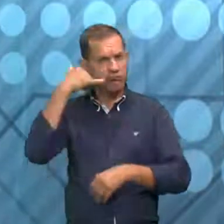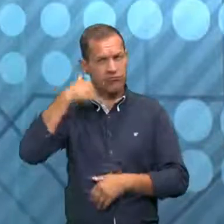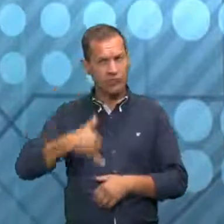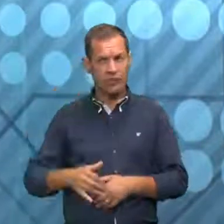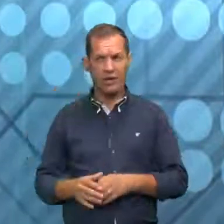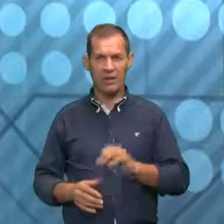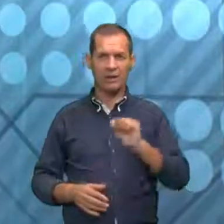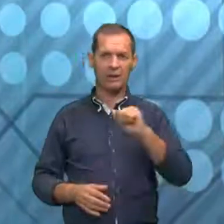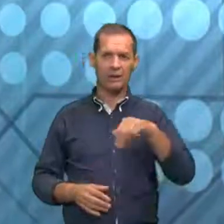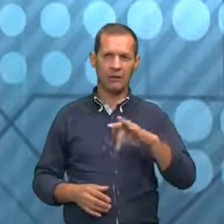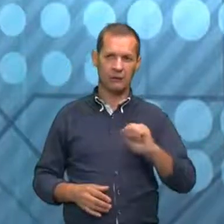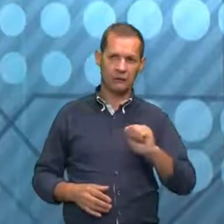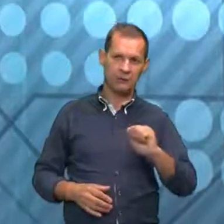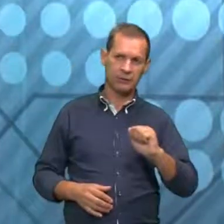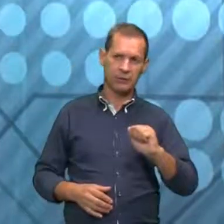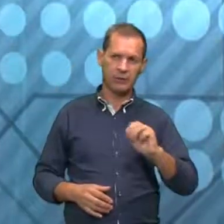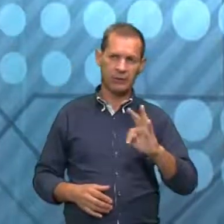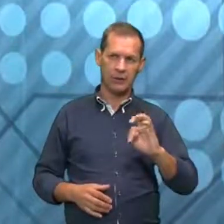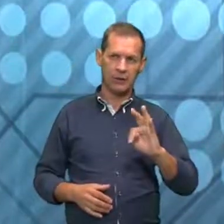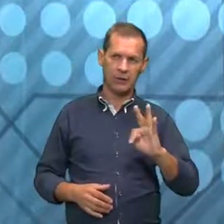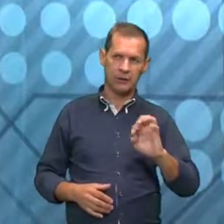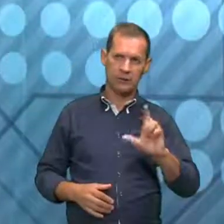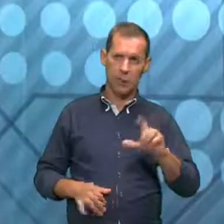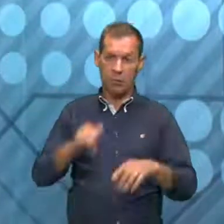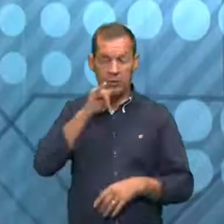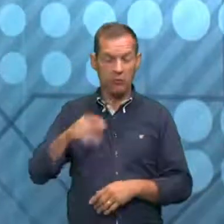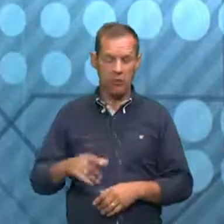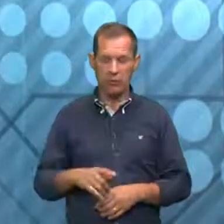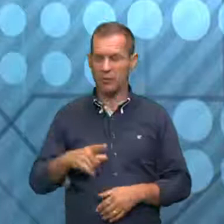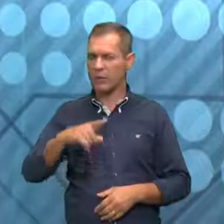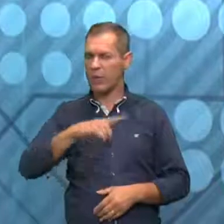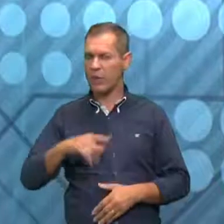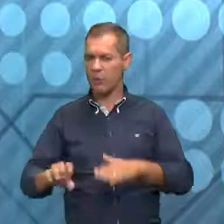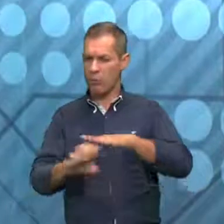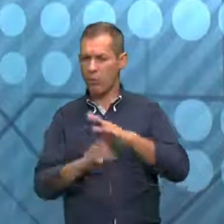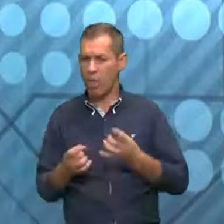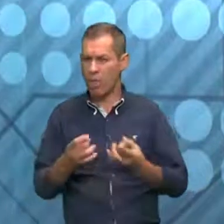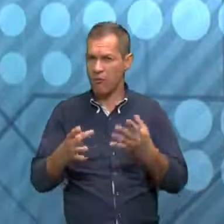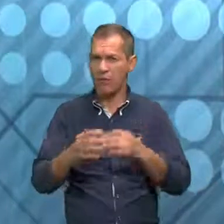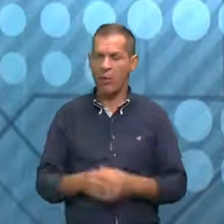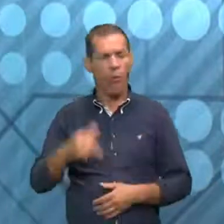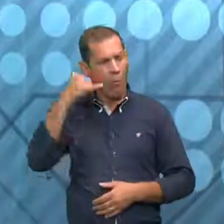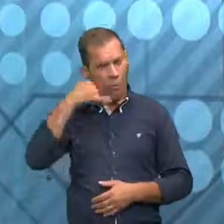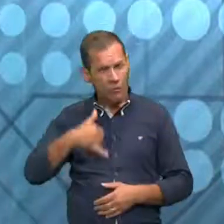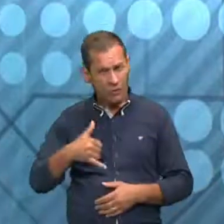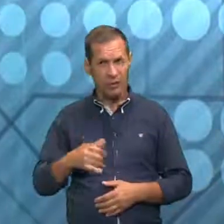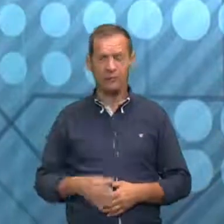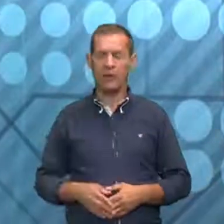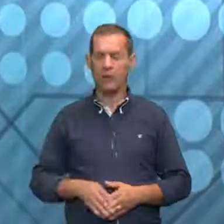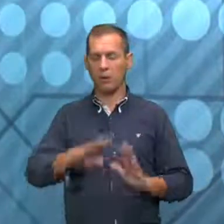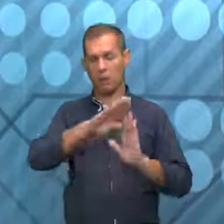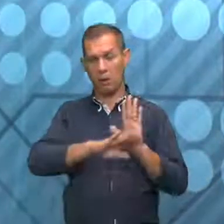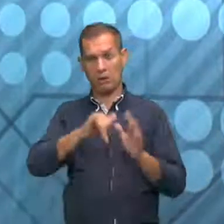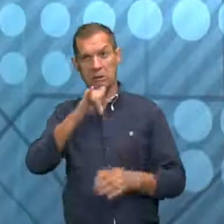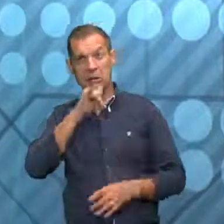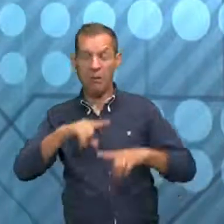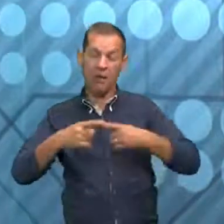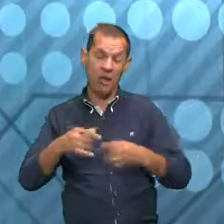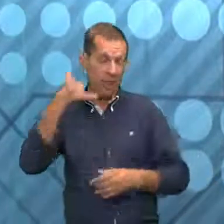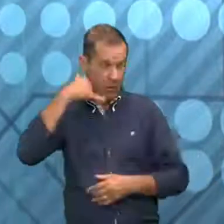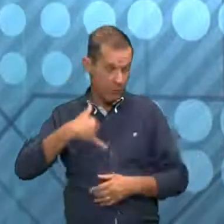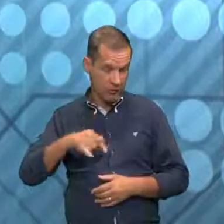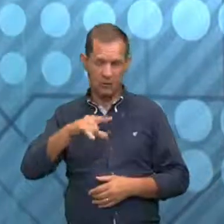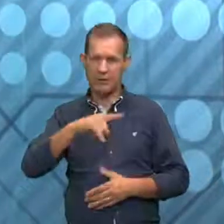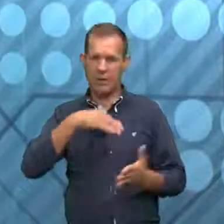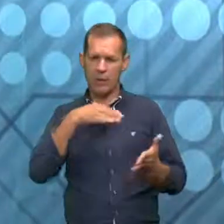A Anatel, por exemplo, ela garante que se uma operadora vender o celular em um plano, por exemplo, o celular vai